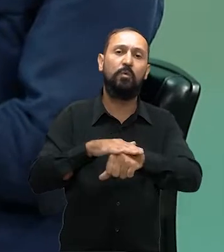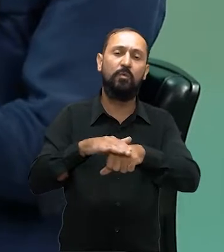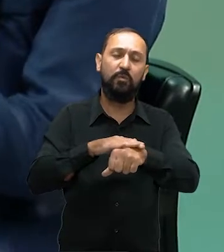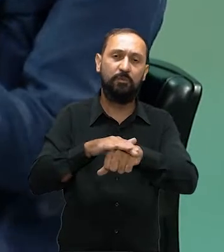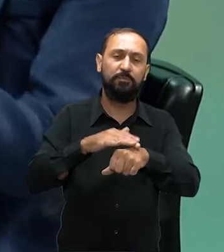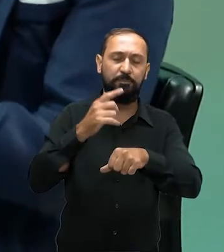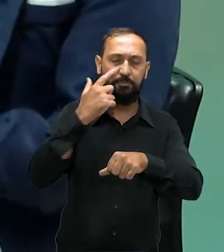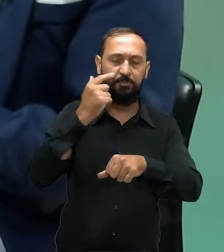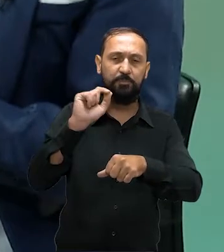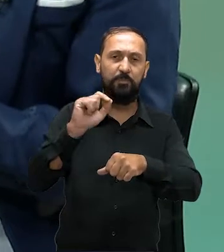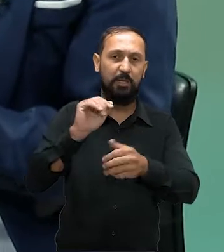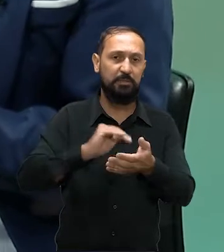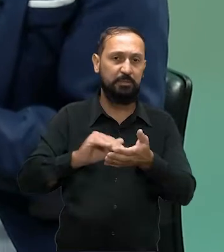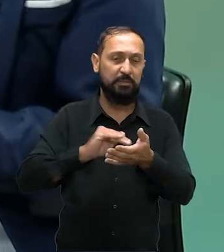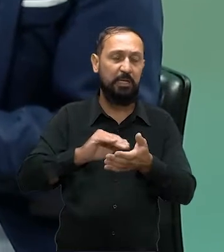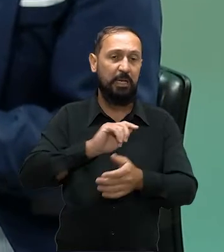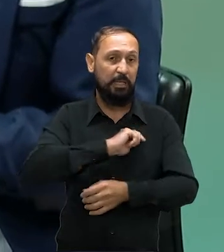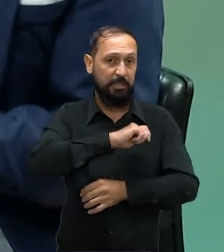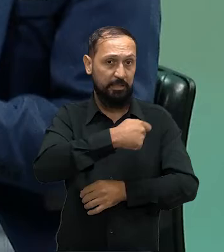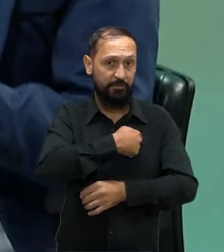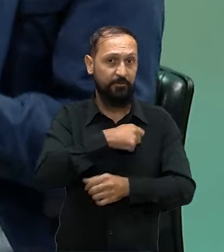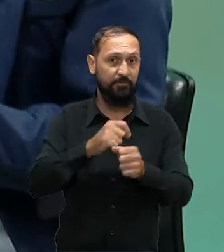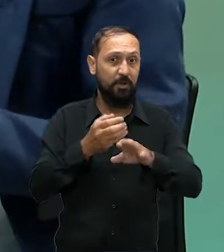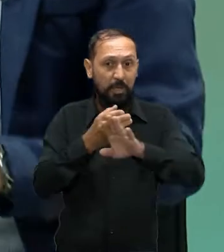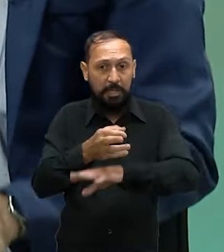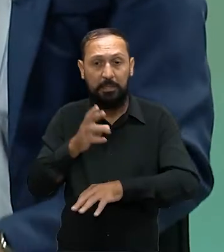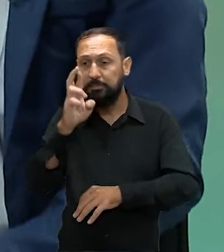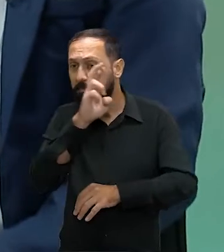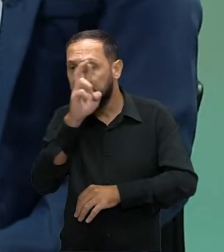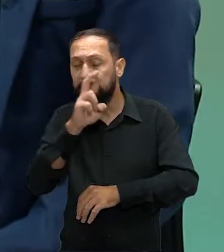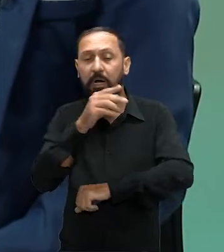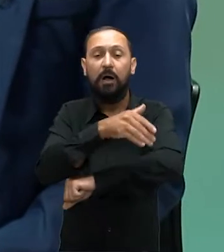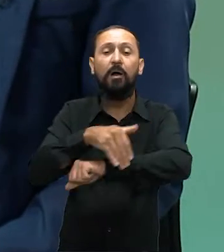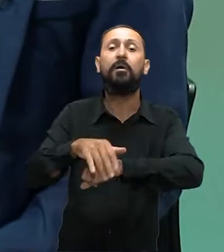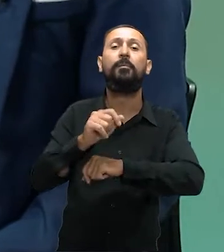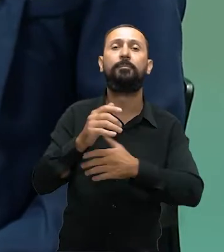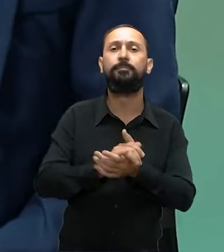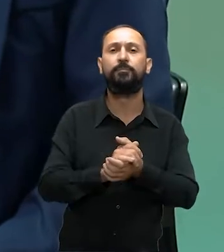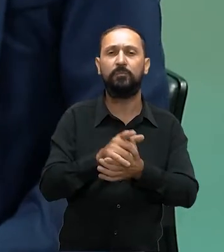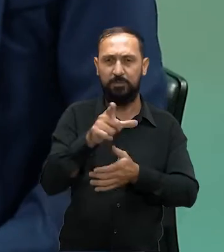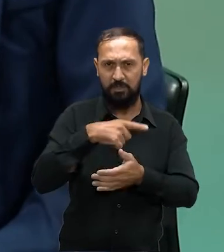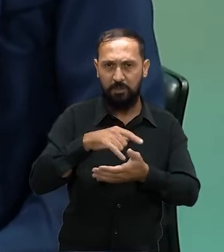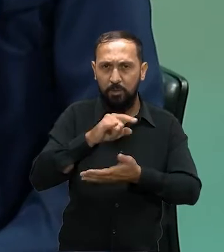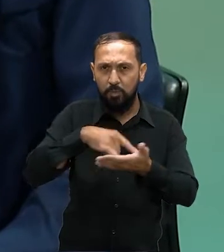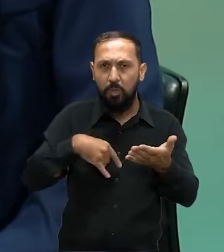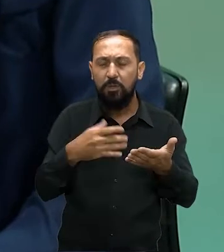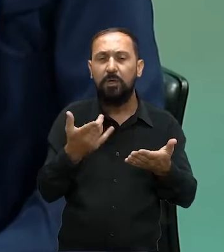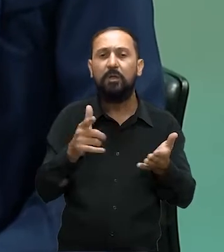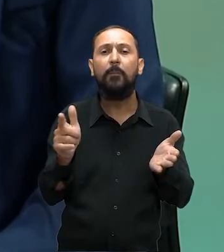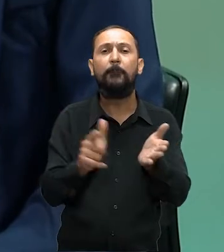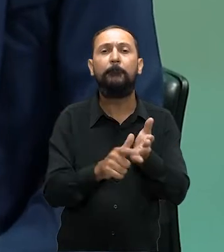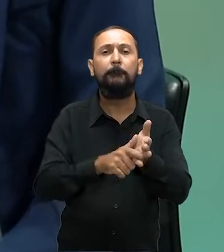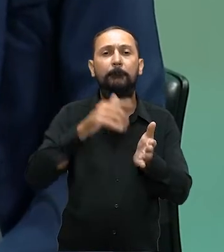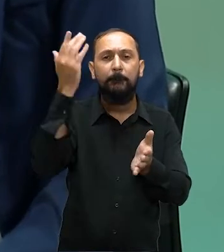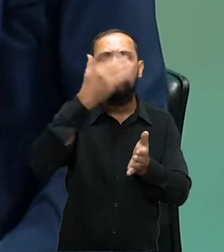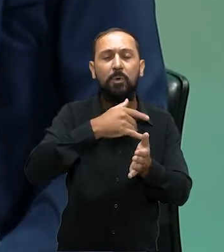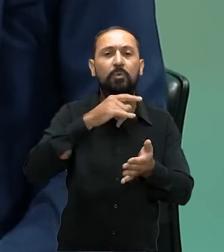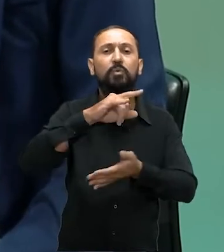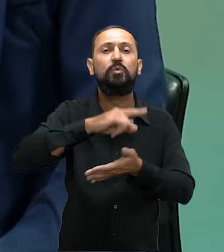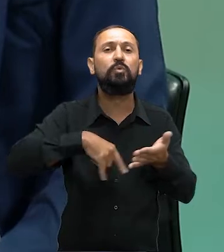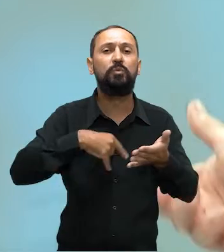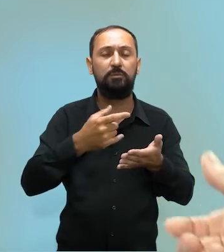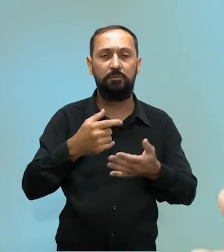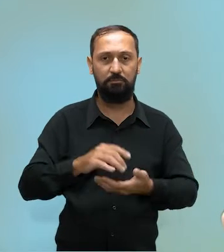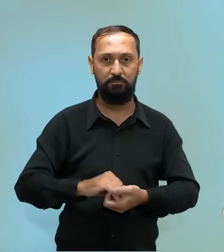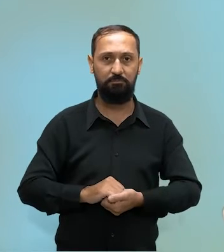falo, quando eu trabalhei no fisco, na parte de fiscalização, a primeira coisa que a gente chega na rua, quando você aborda, nossa, você tem nota? Cadê a